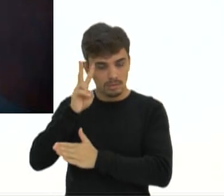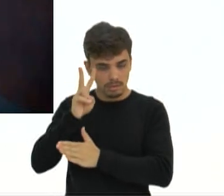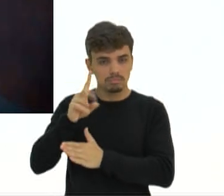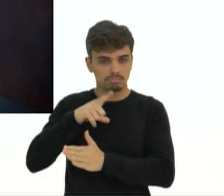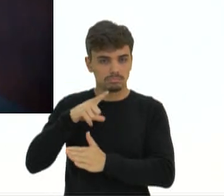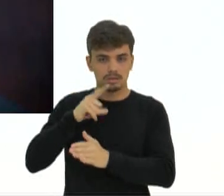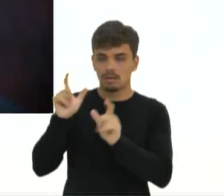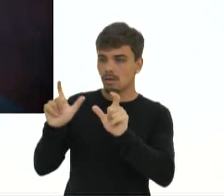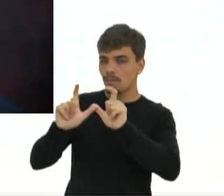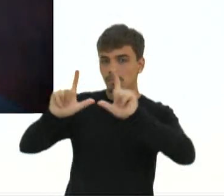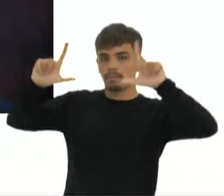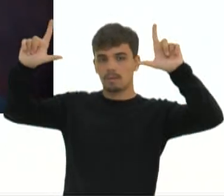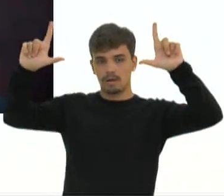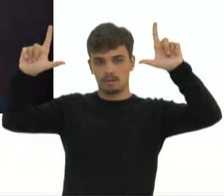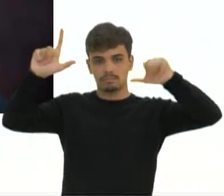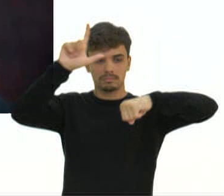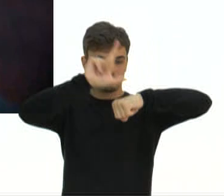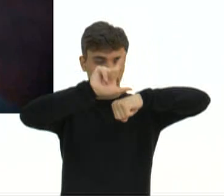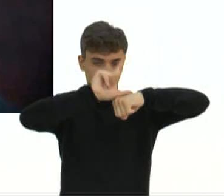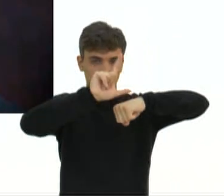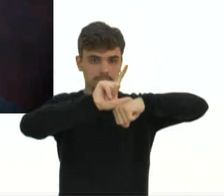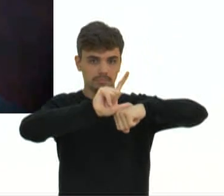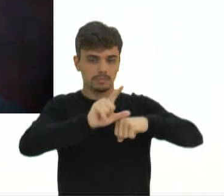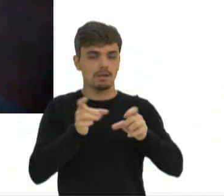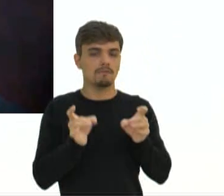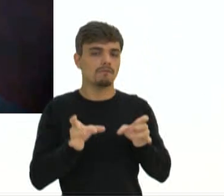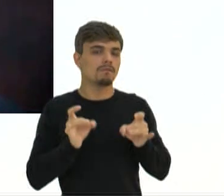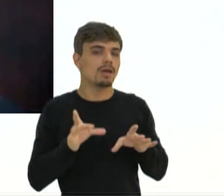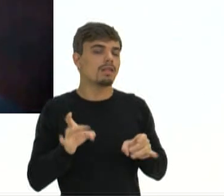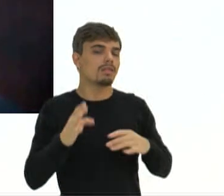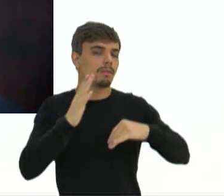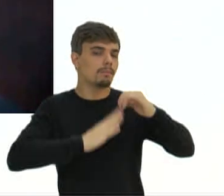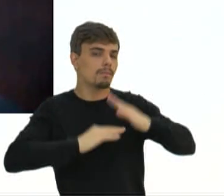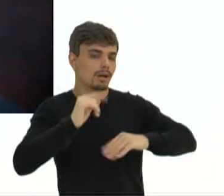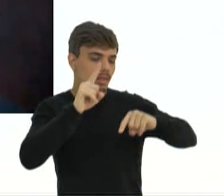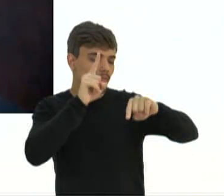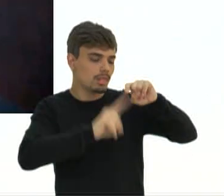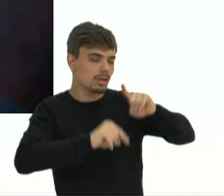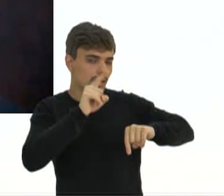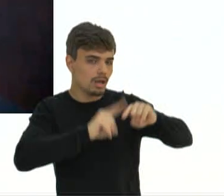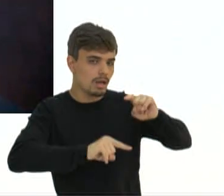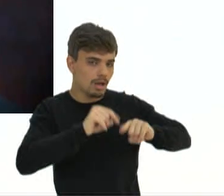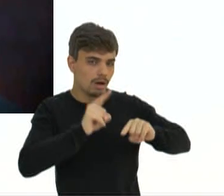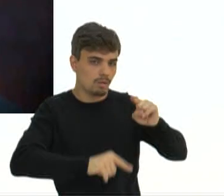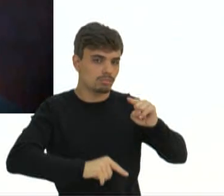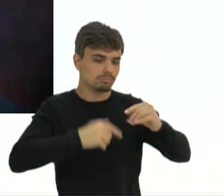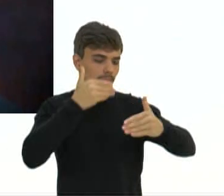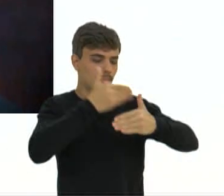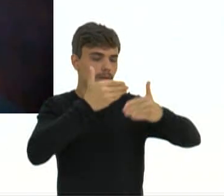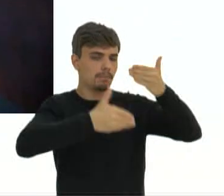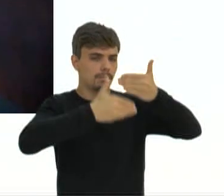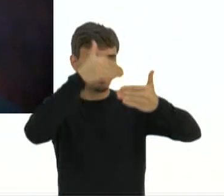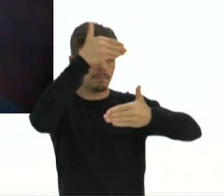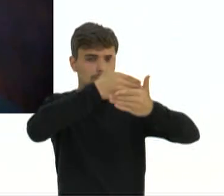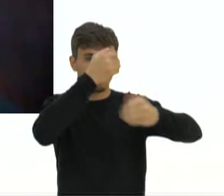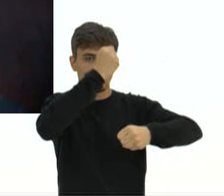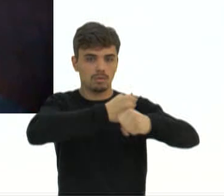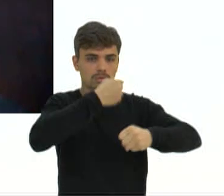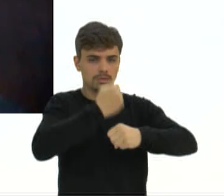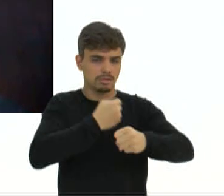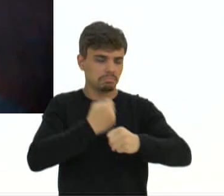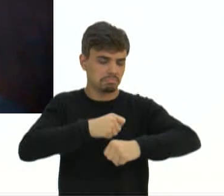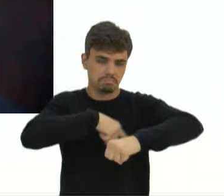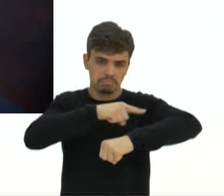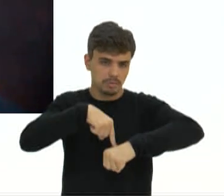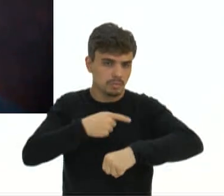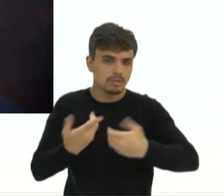na placa de uma loja de venda de material de construção, material para cozinha, banheiro e